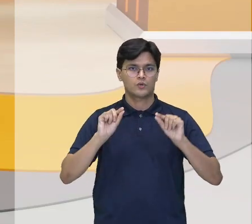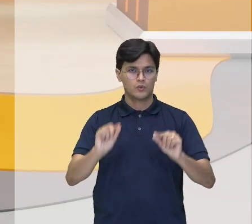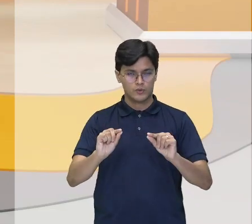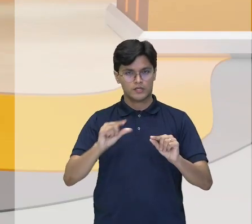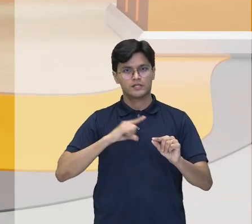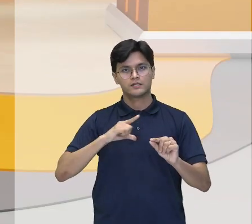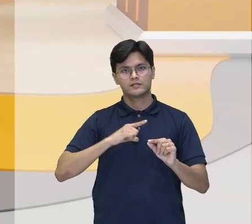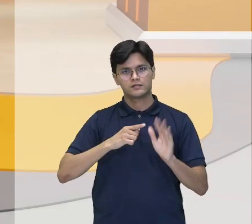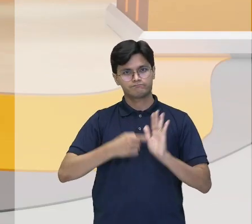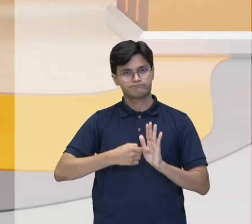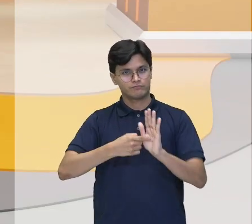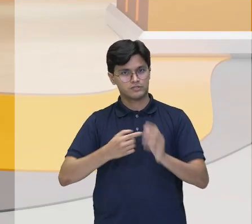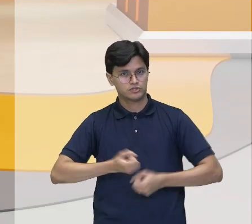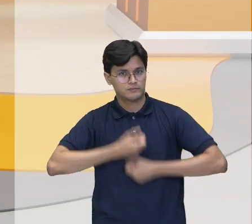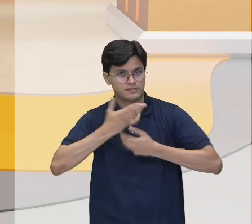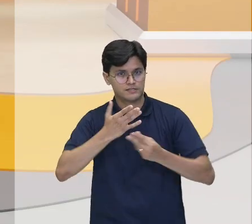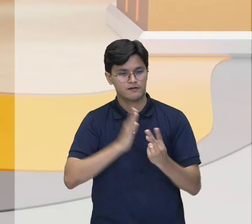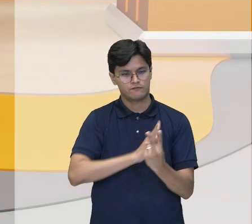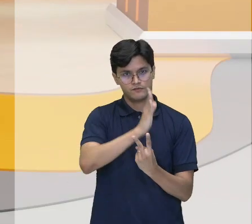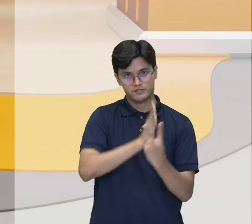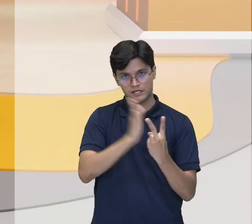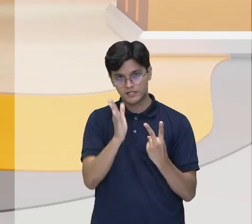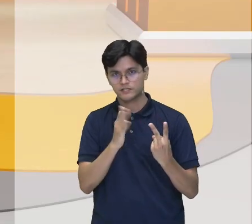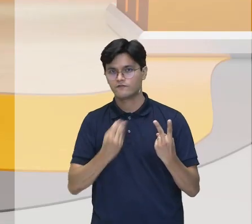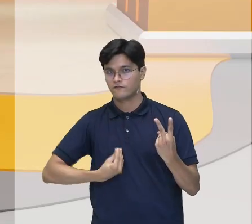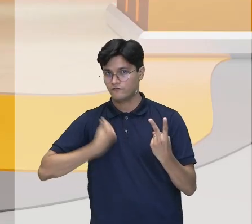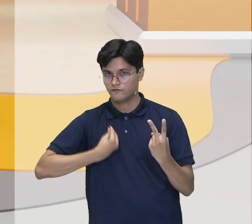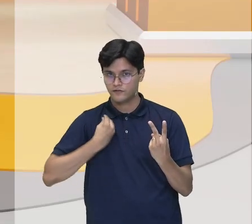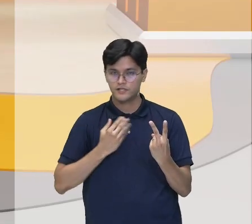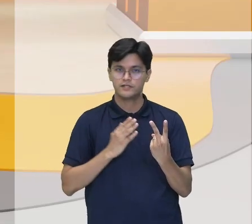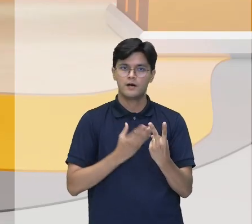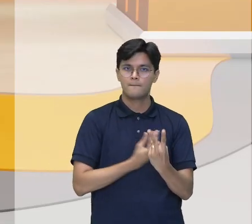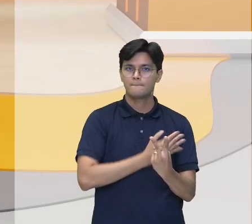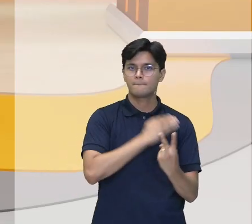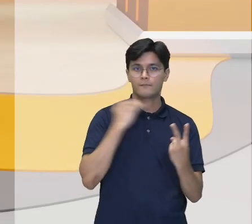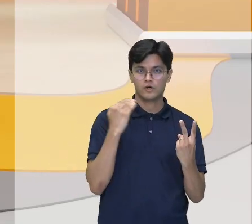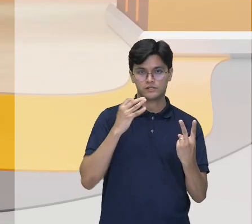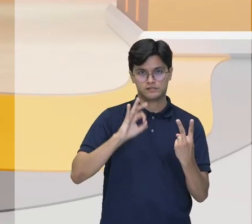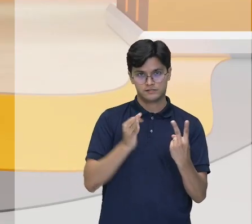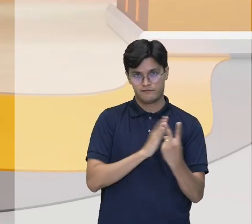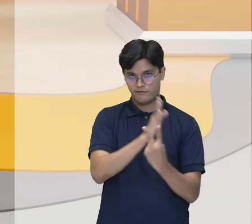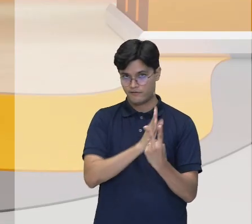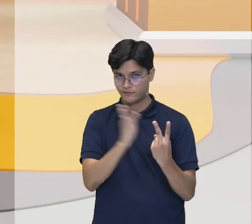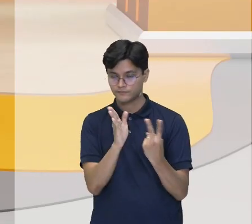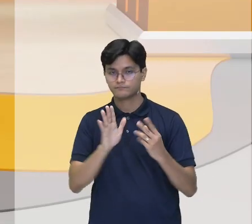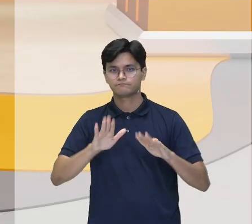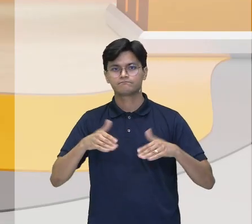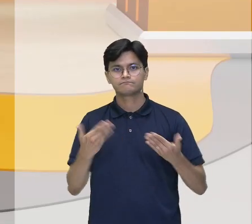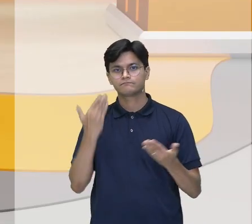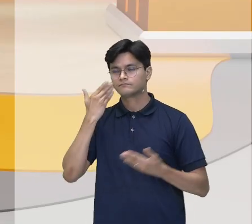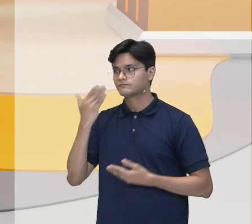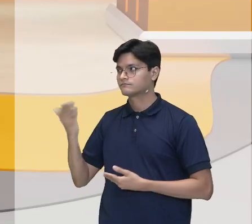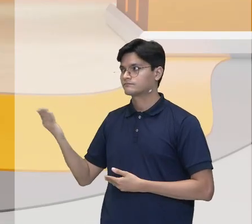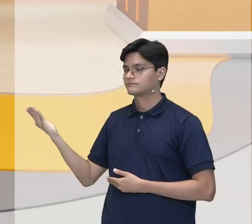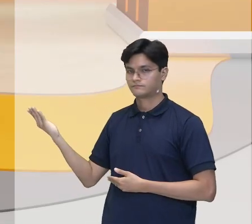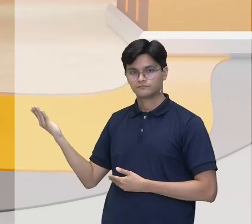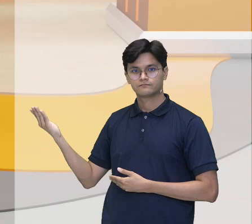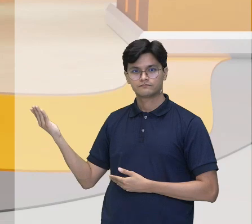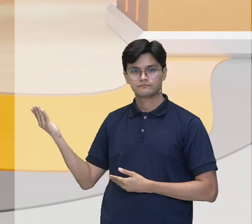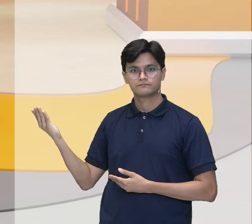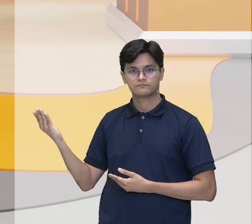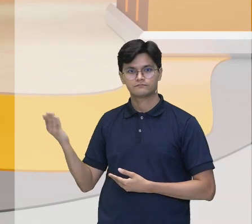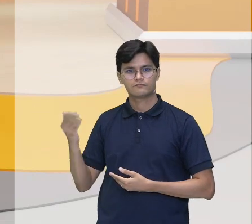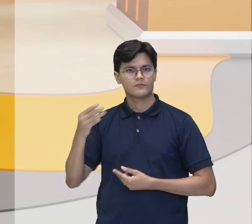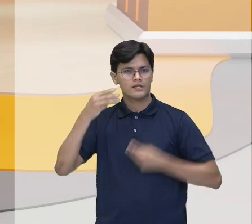da vida e da morte. O que seriam escarificações, como foi citado? São justamente cortes que se fazia na